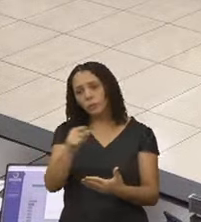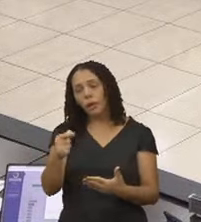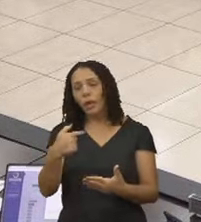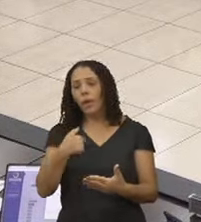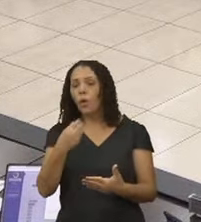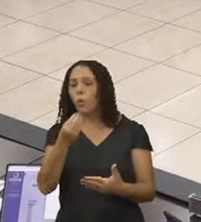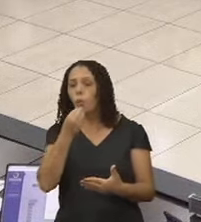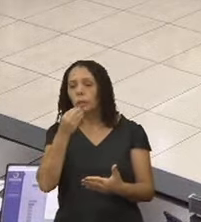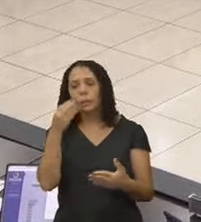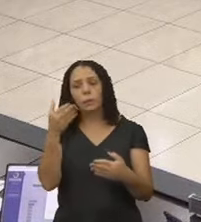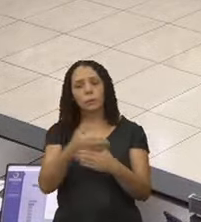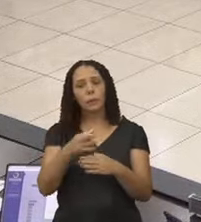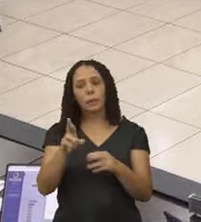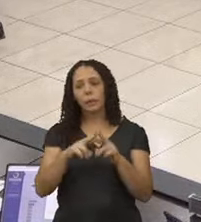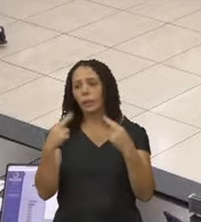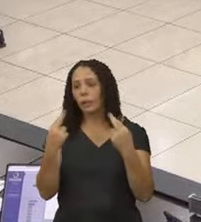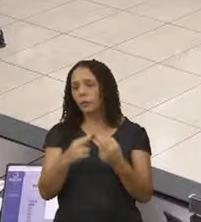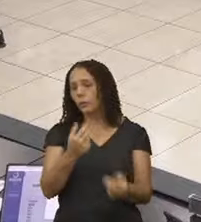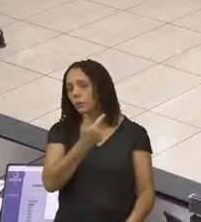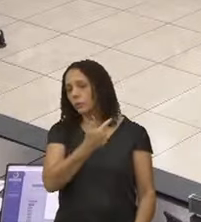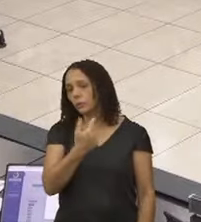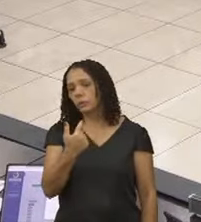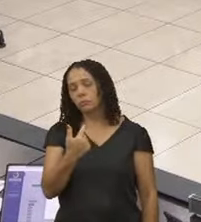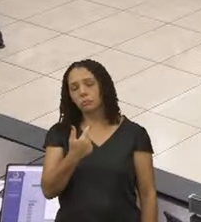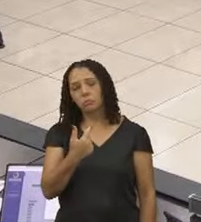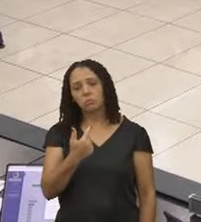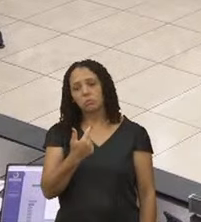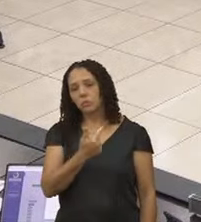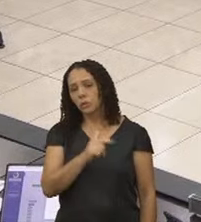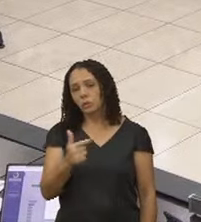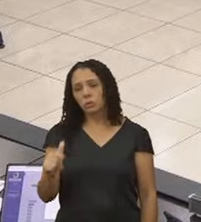reunião ontem, mas já avisei ali eles, deixei meu cartão.